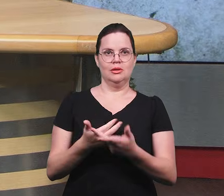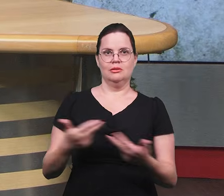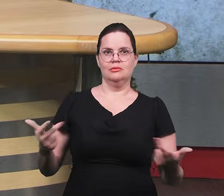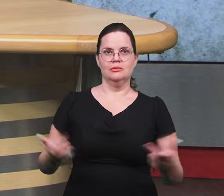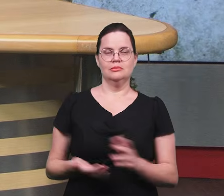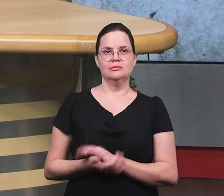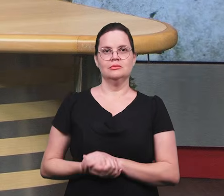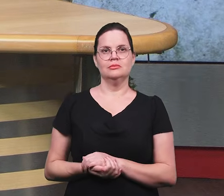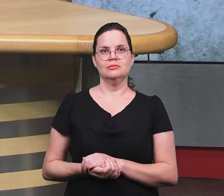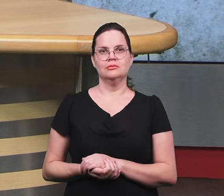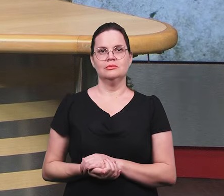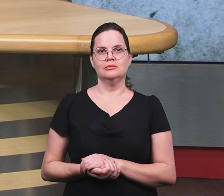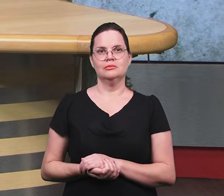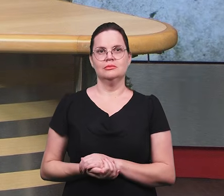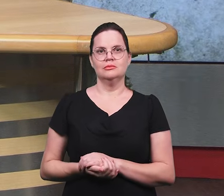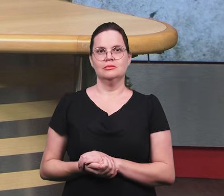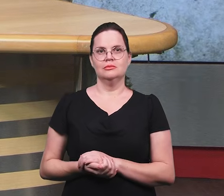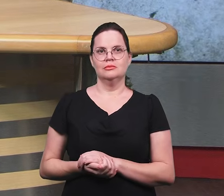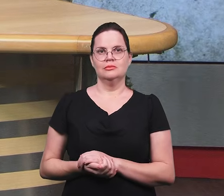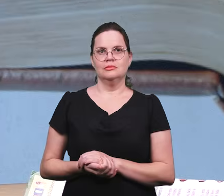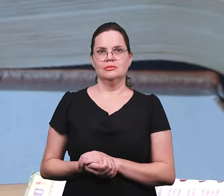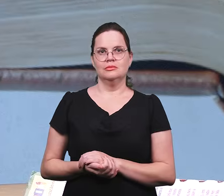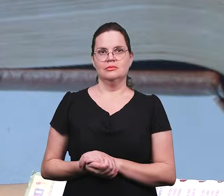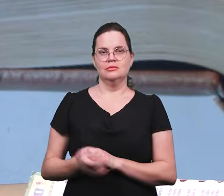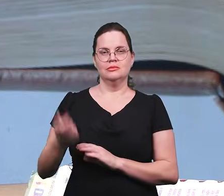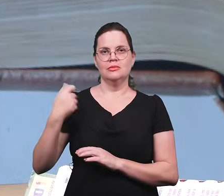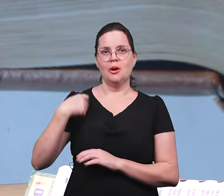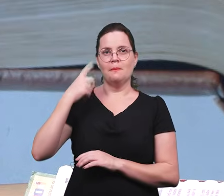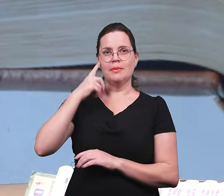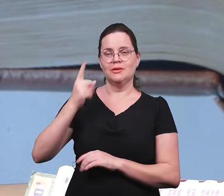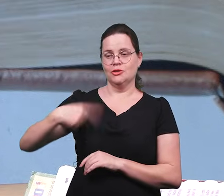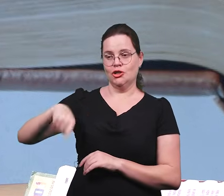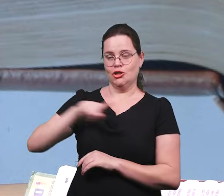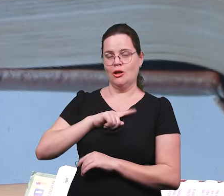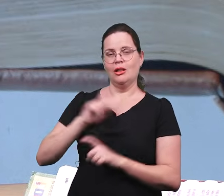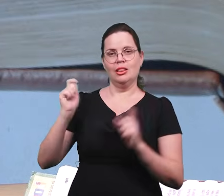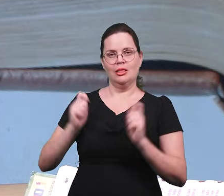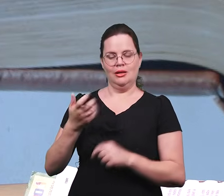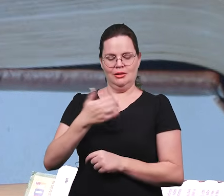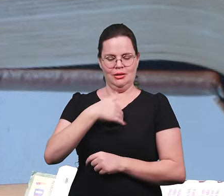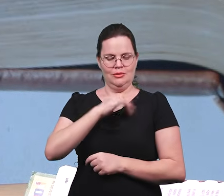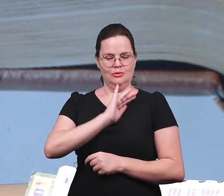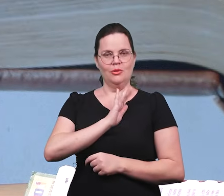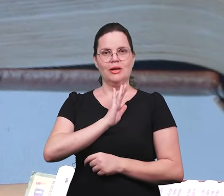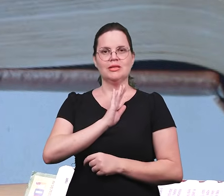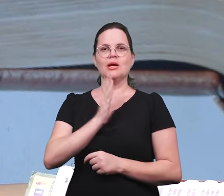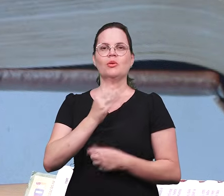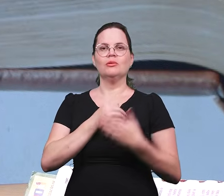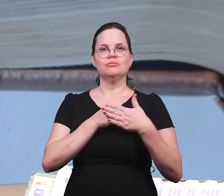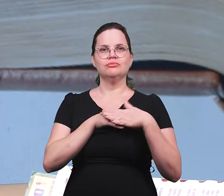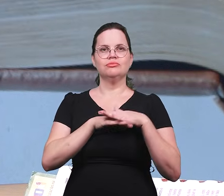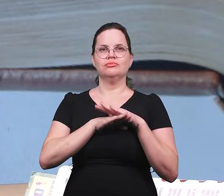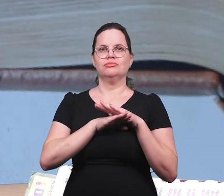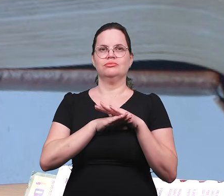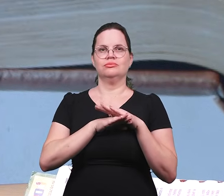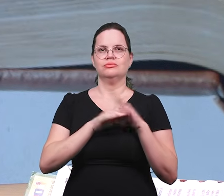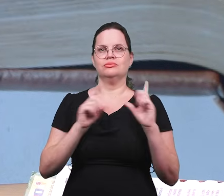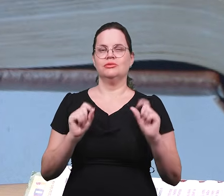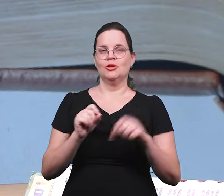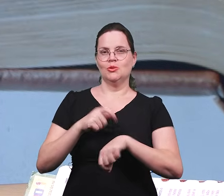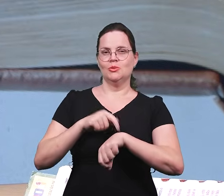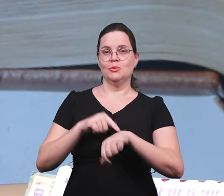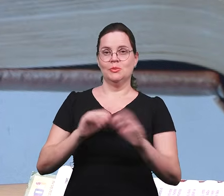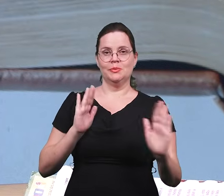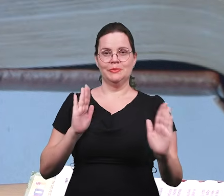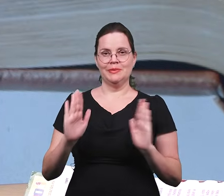Eu penso que nós podemos guardar no nosso coração que nos momentos